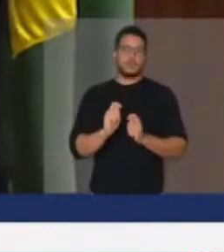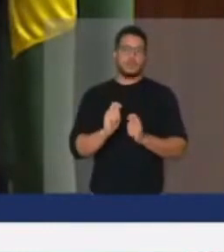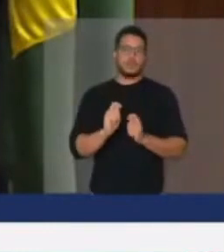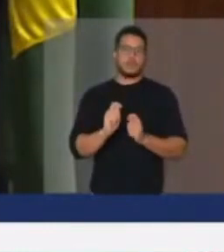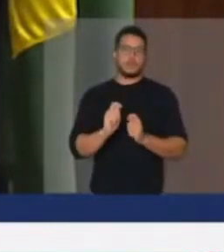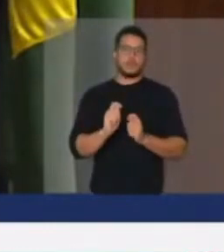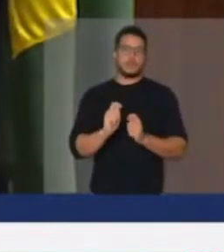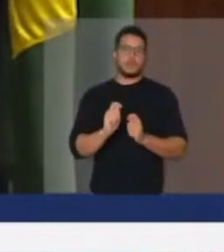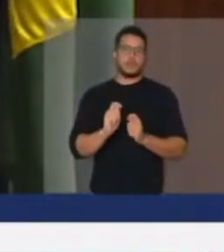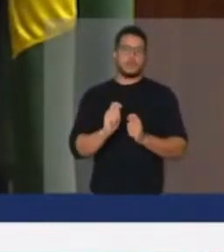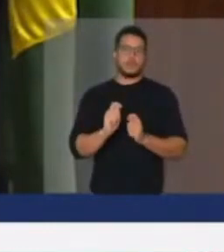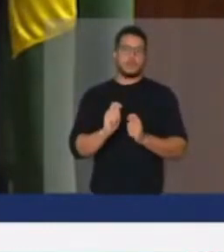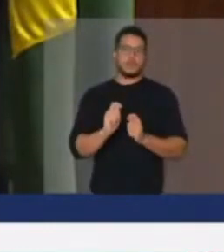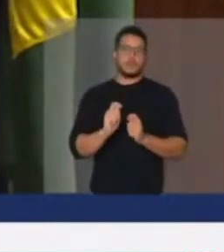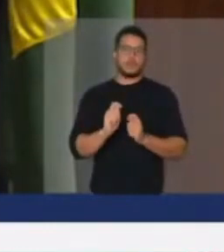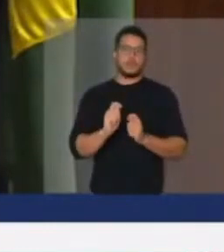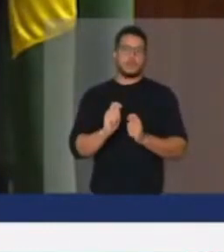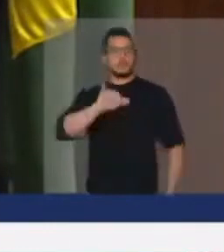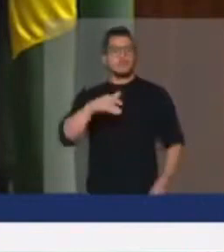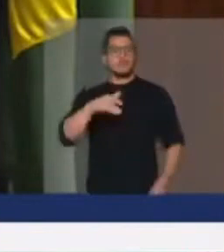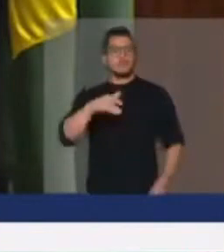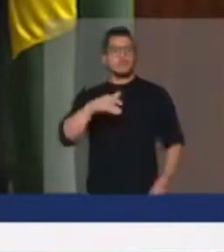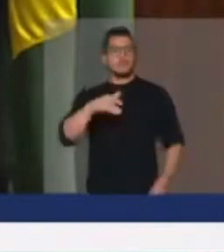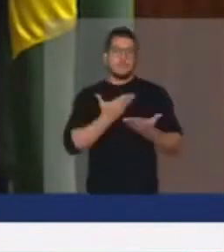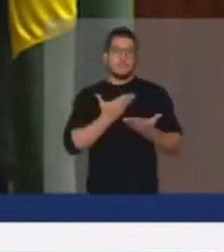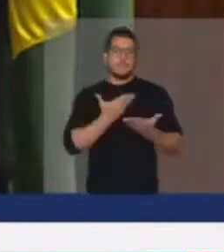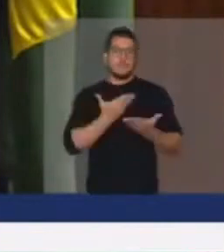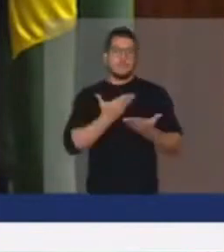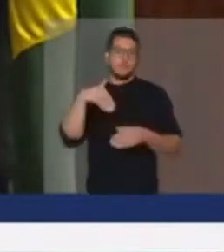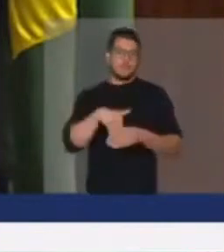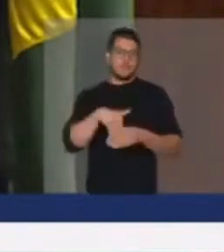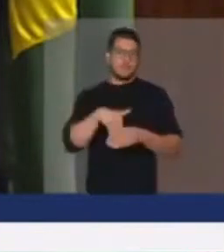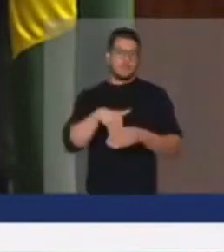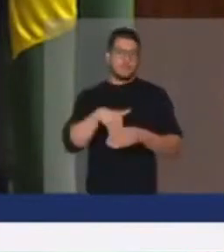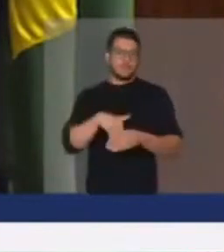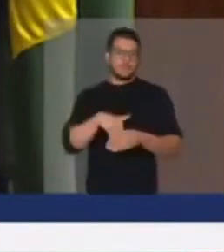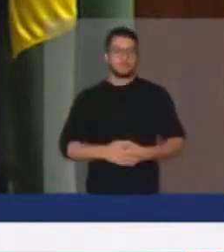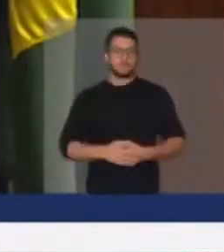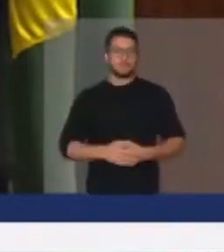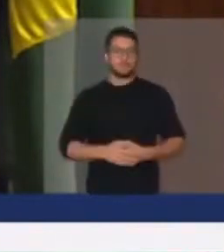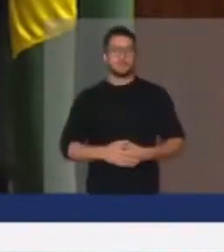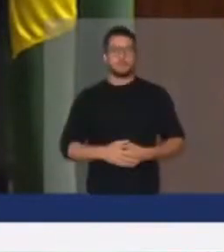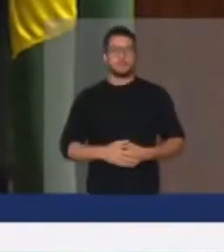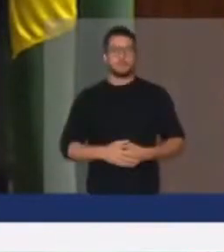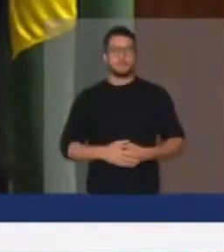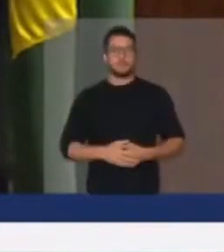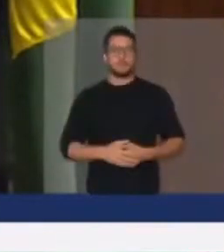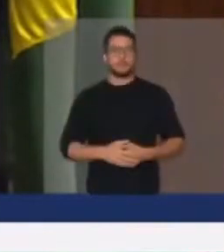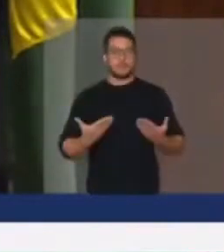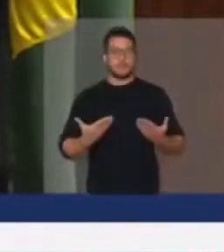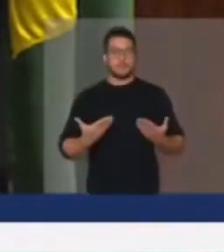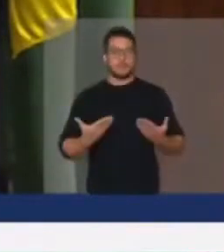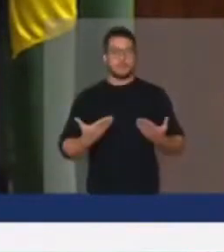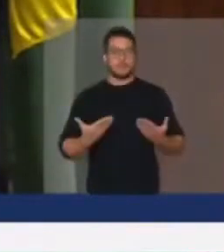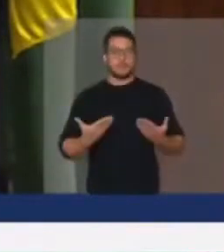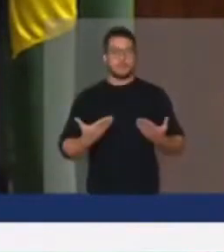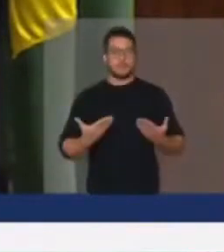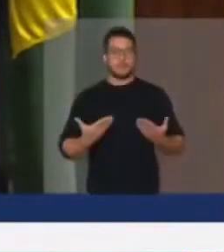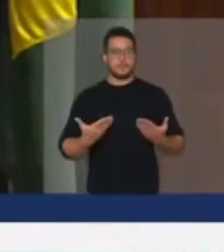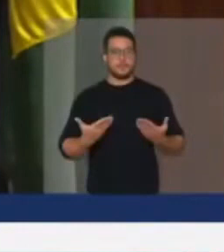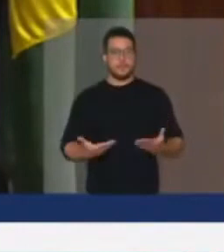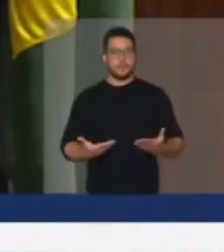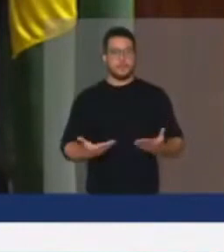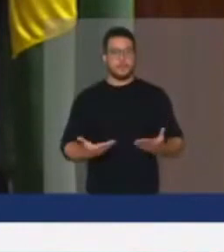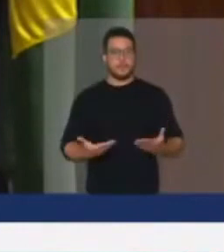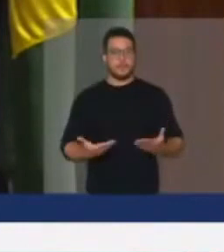na urna. E mais do que isso, pela quantidade de crimes que envolvem ele, a sua trajetória, a sua